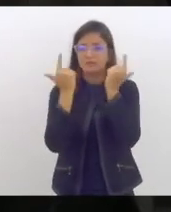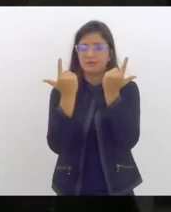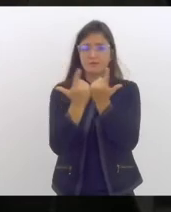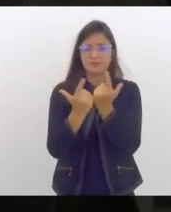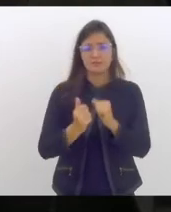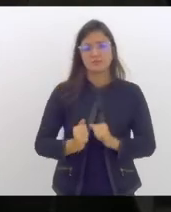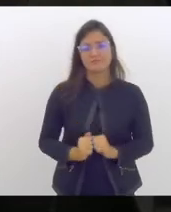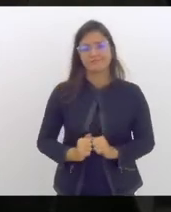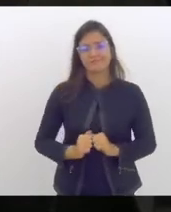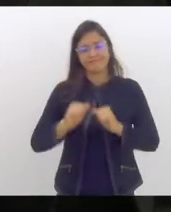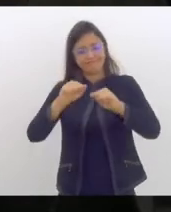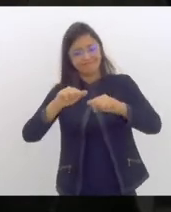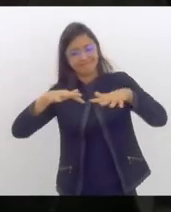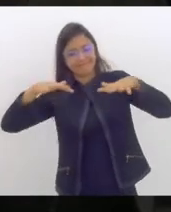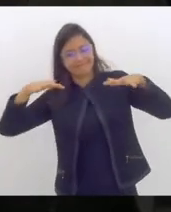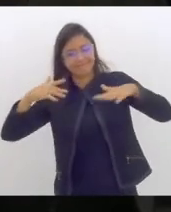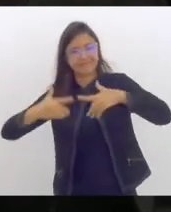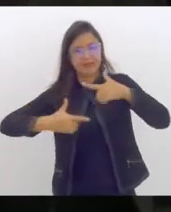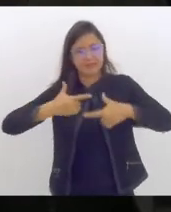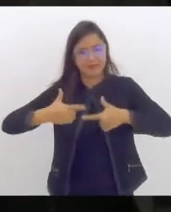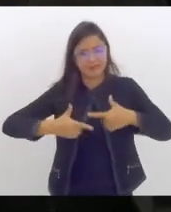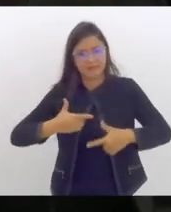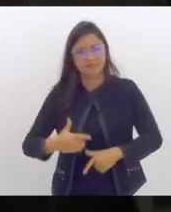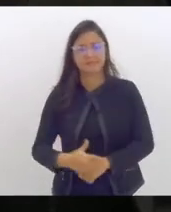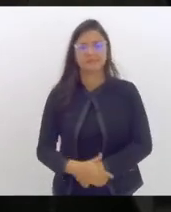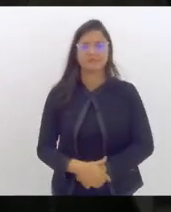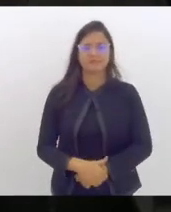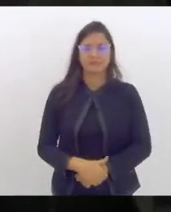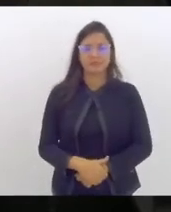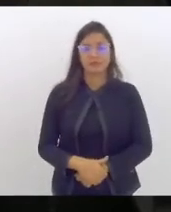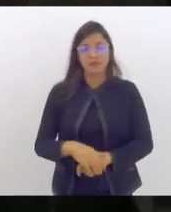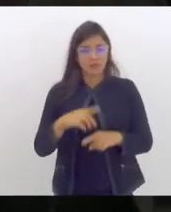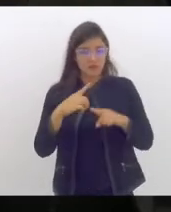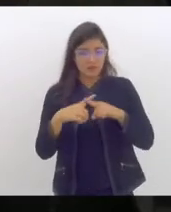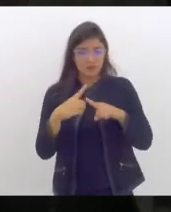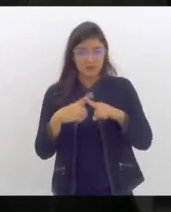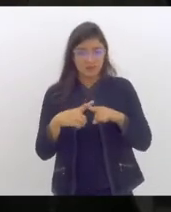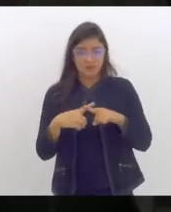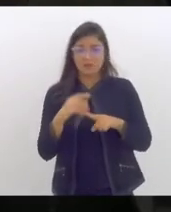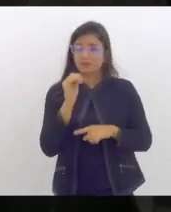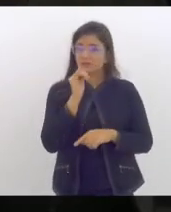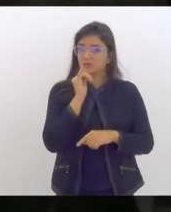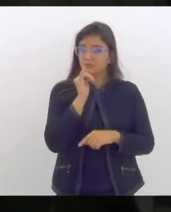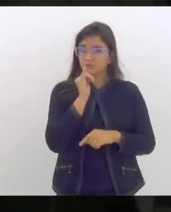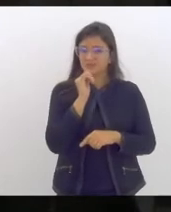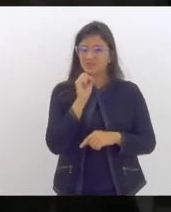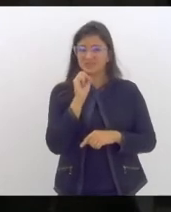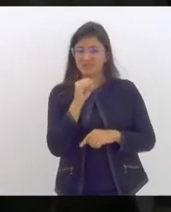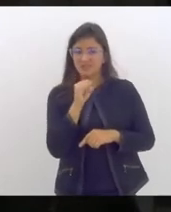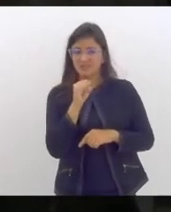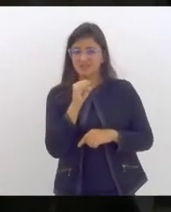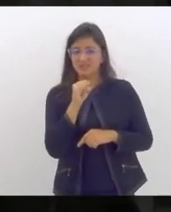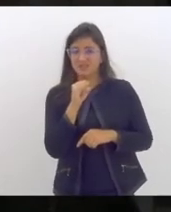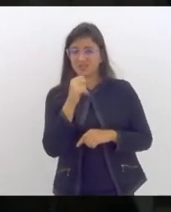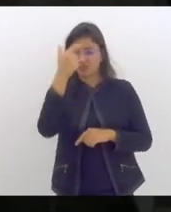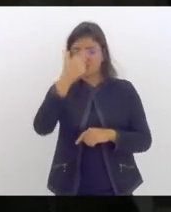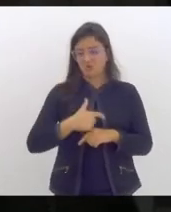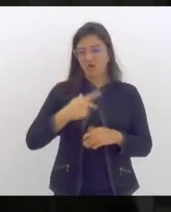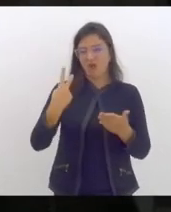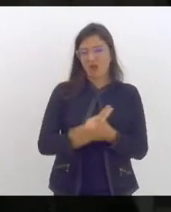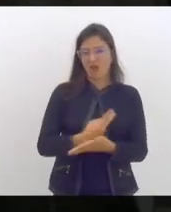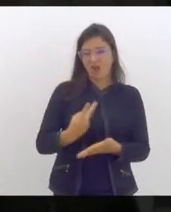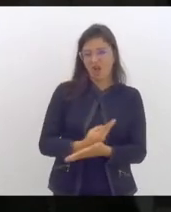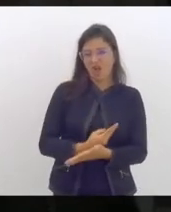pelas comissões que trabalhamos. Porque todos os desvios de conduta, todos sem